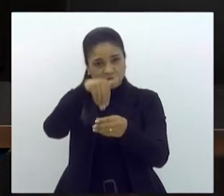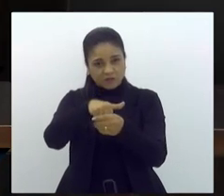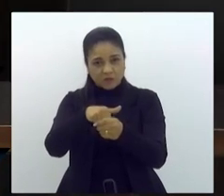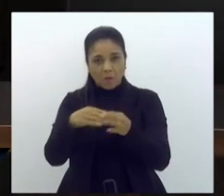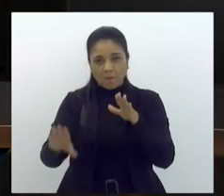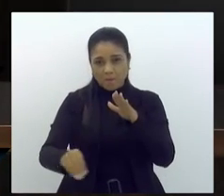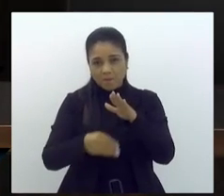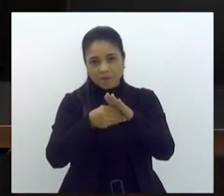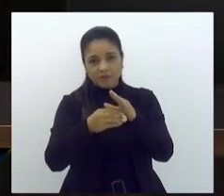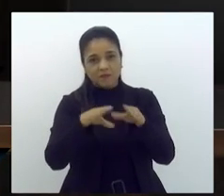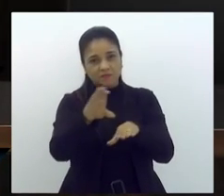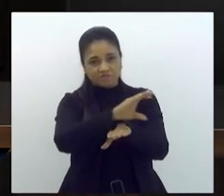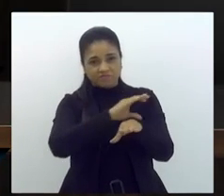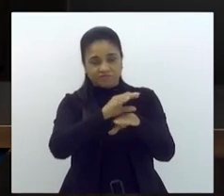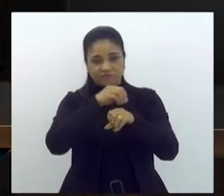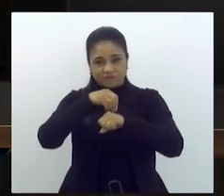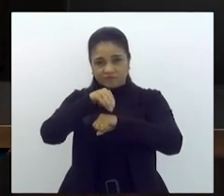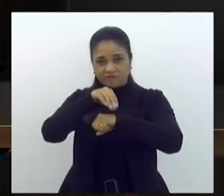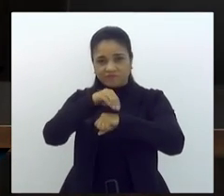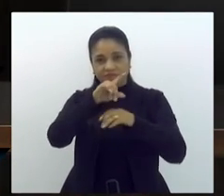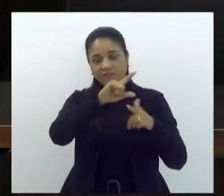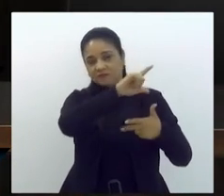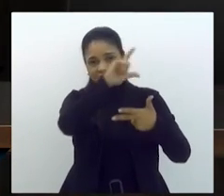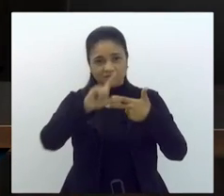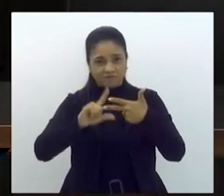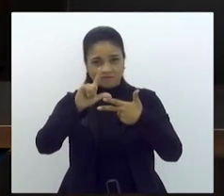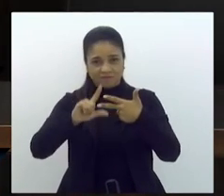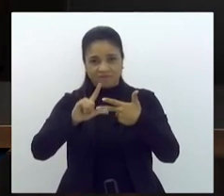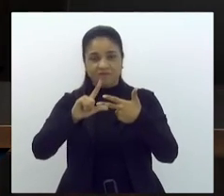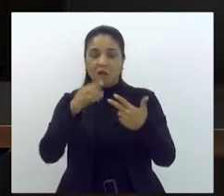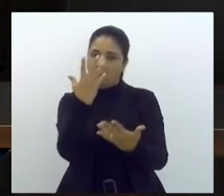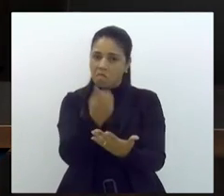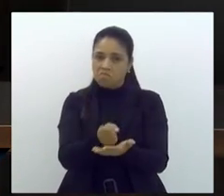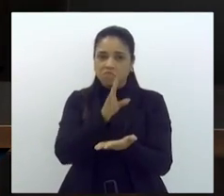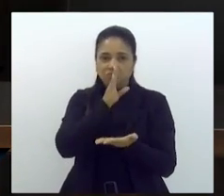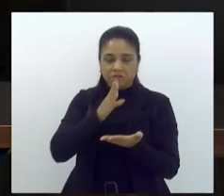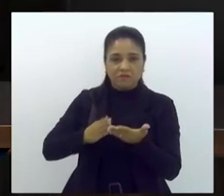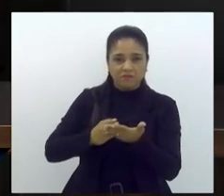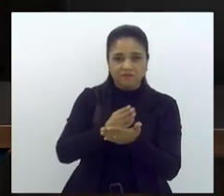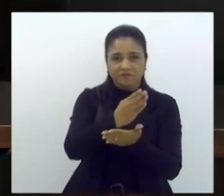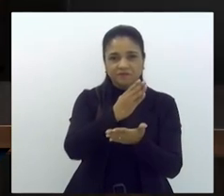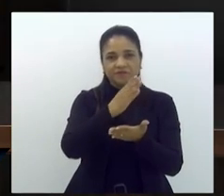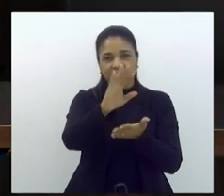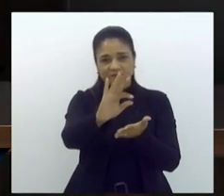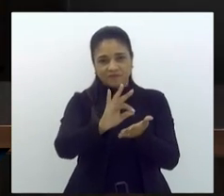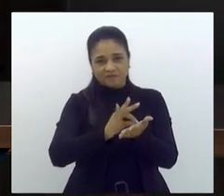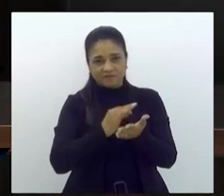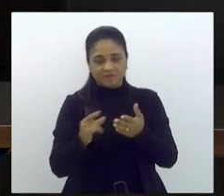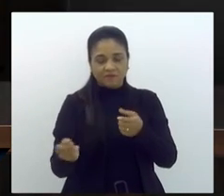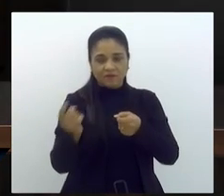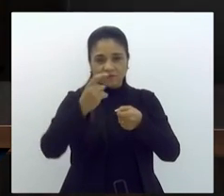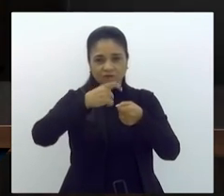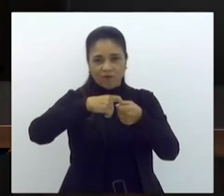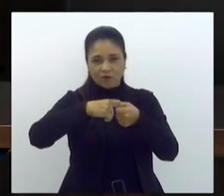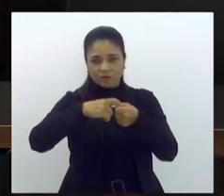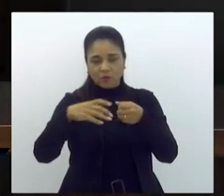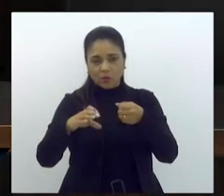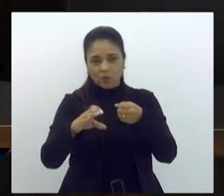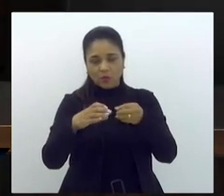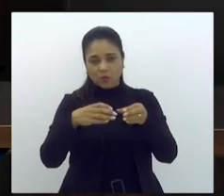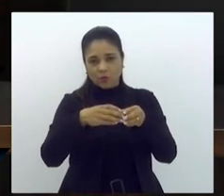da comissão de indicações legislativas senhores que a própria Manias Como estão aprovado retorna ao autor para